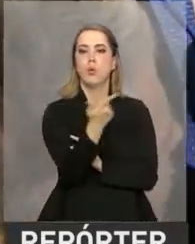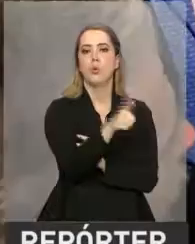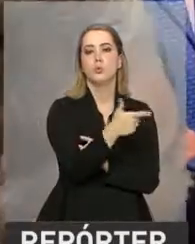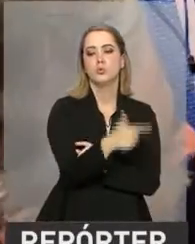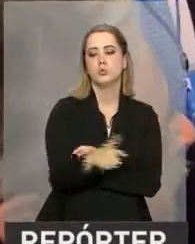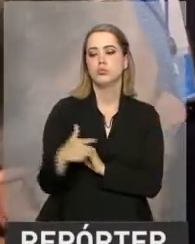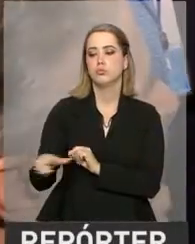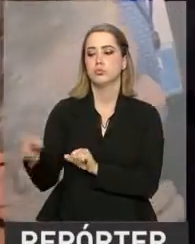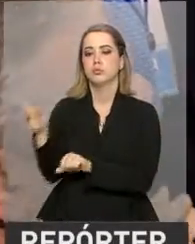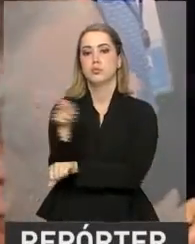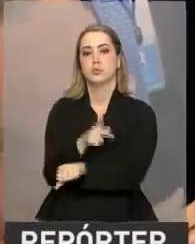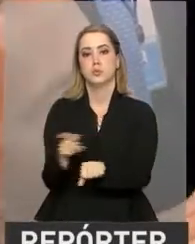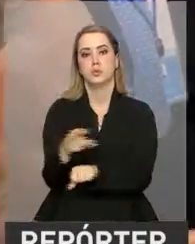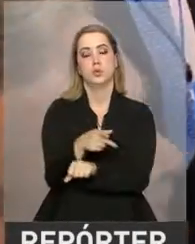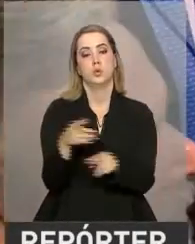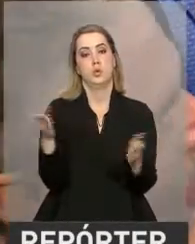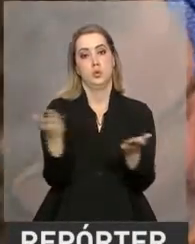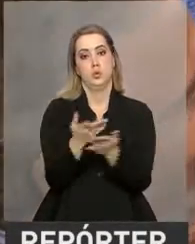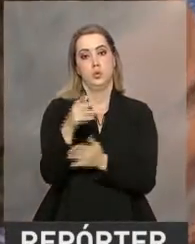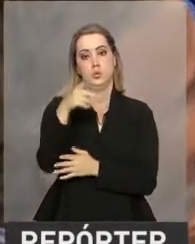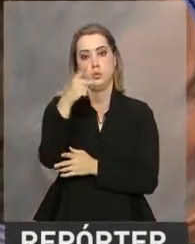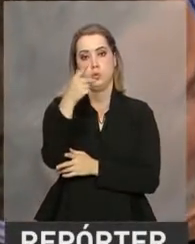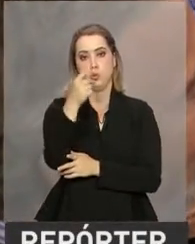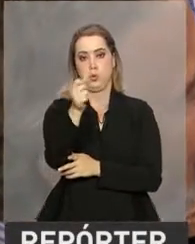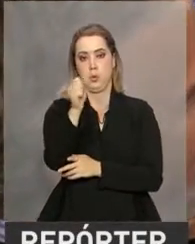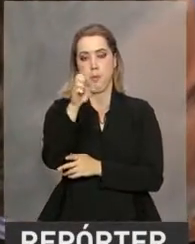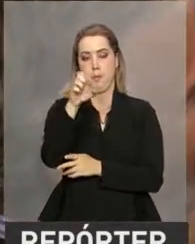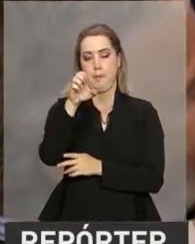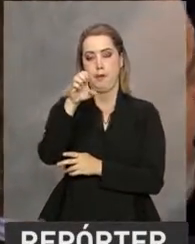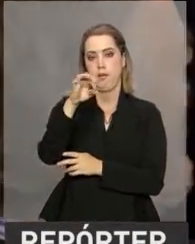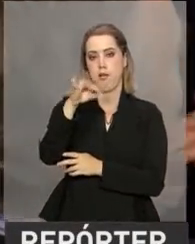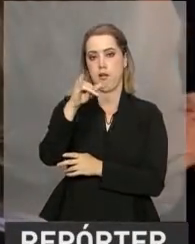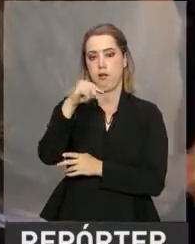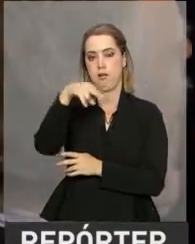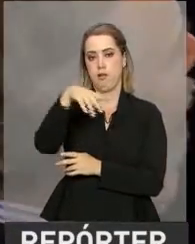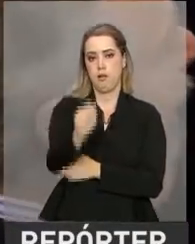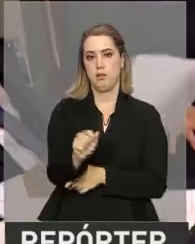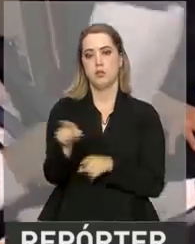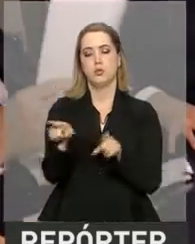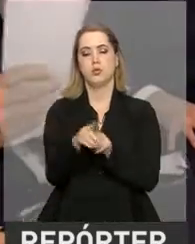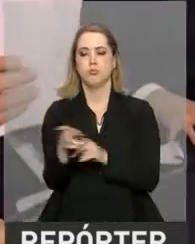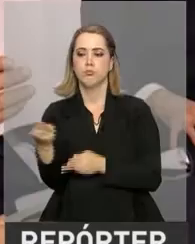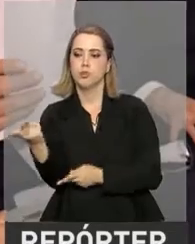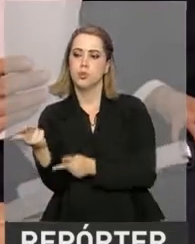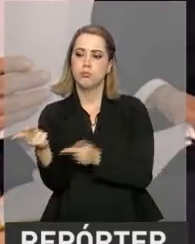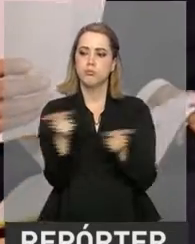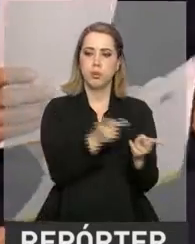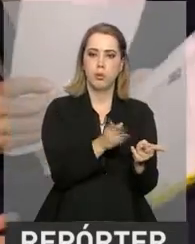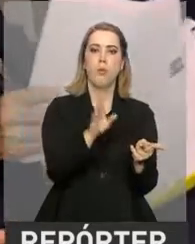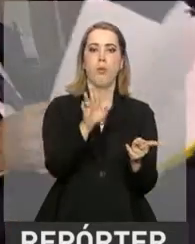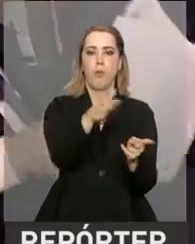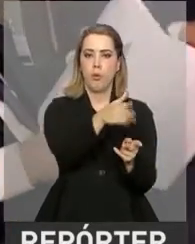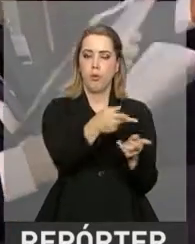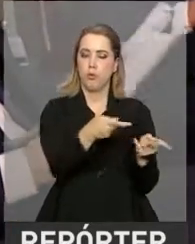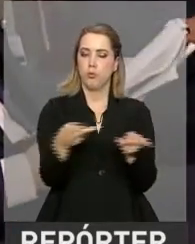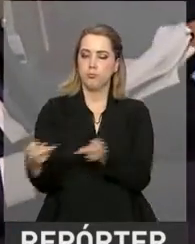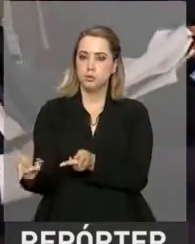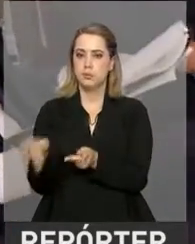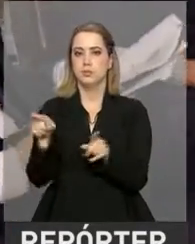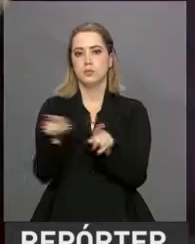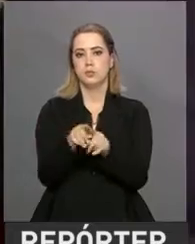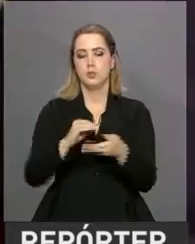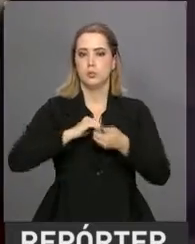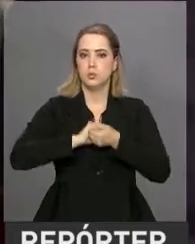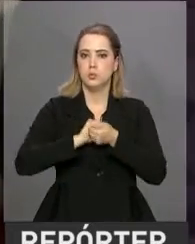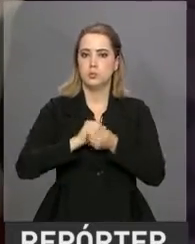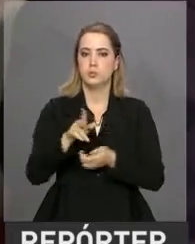com o presidente da Palestina, Mahmoud Abbas, que convidou Temer a visitar a Palestina e o cumprimentou pela posse como presidente.